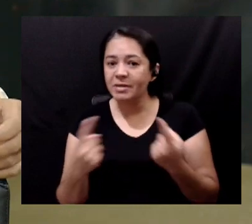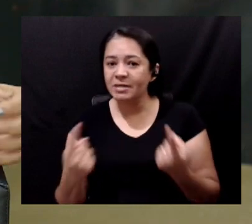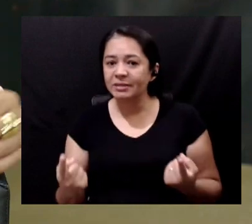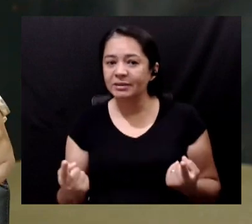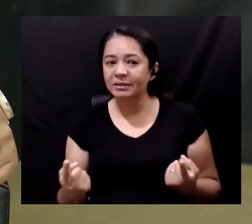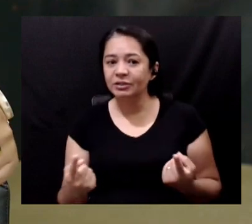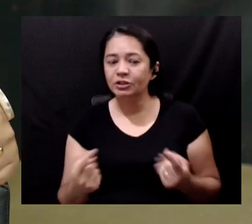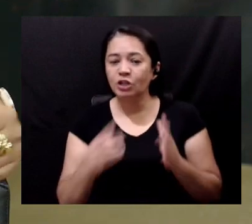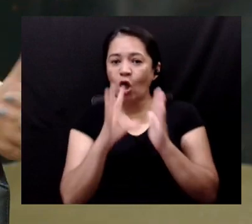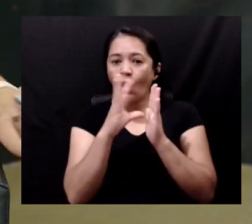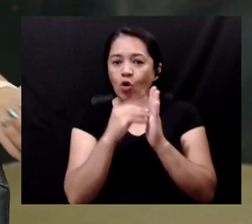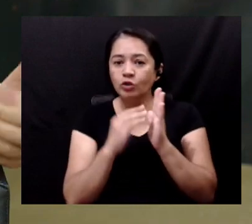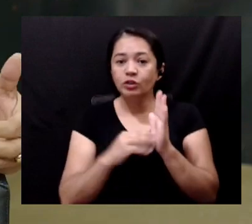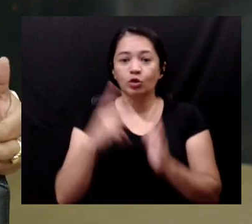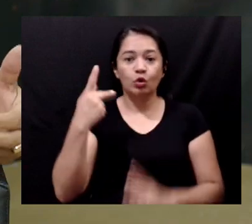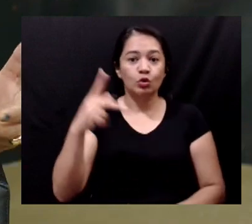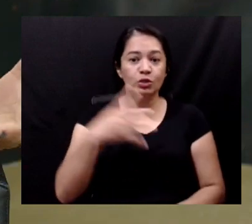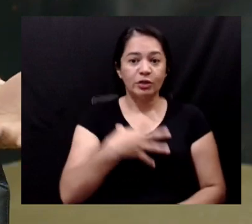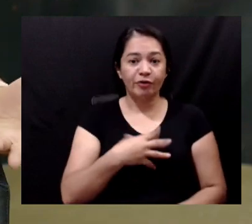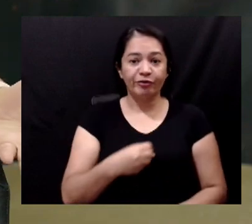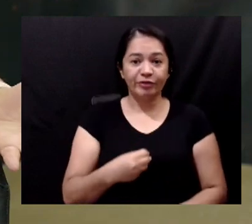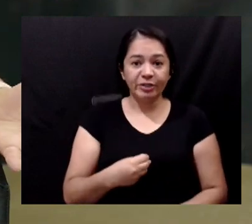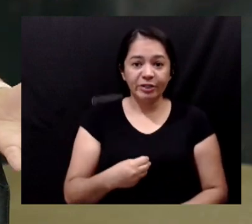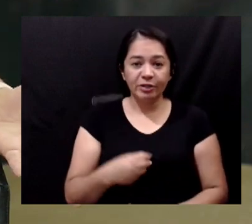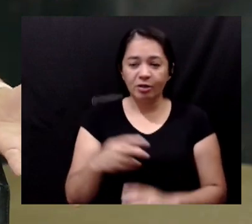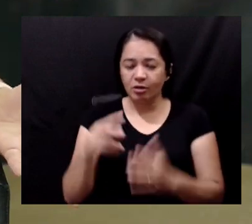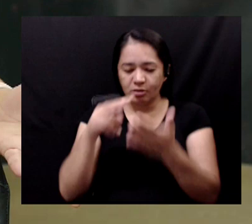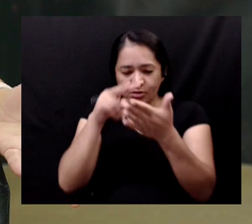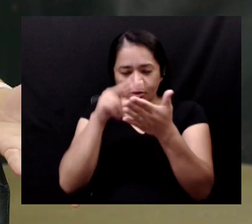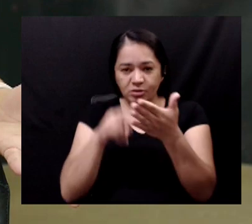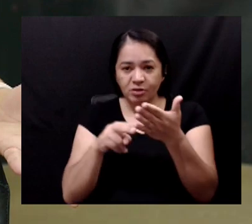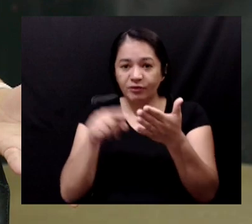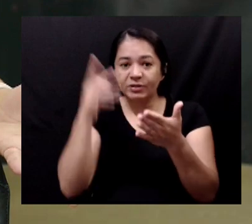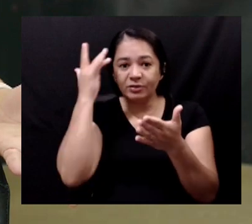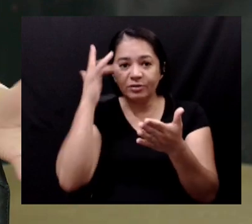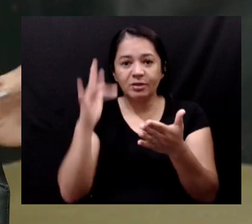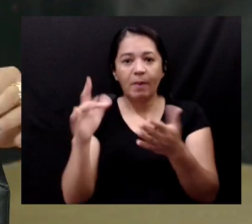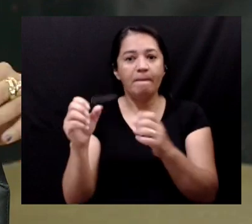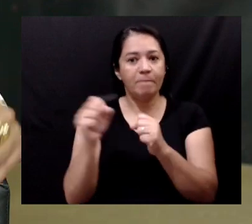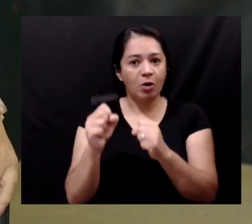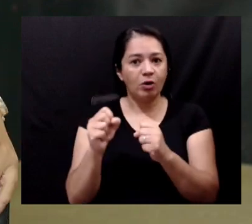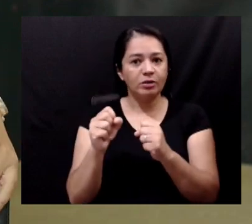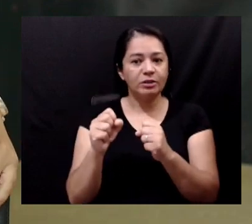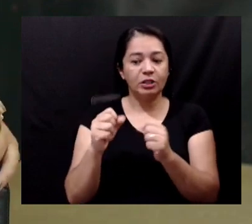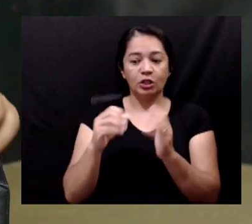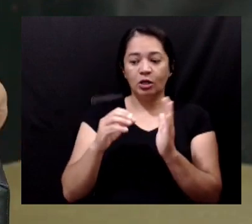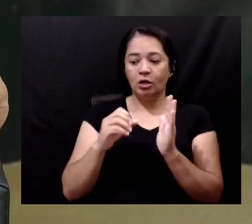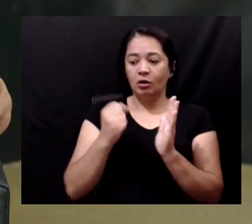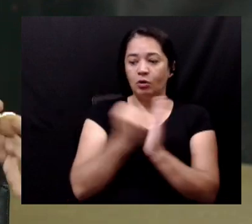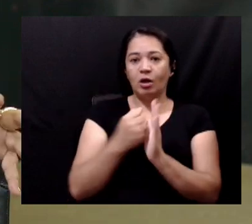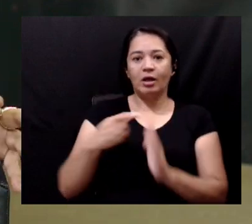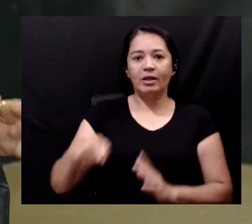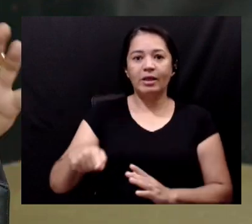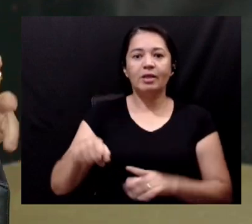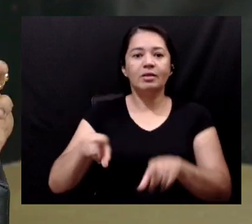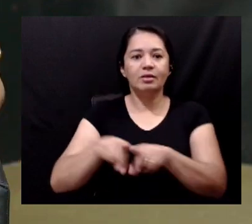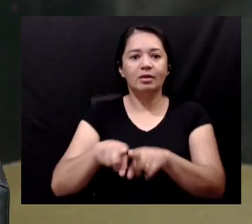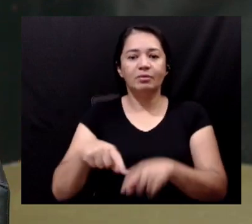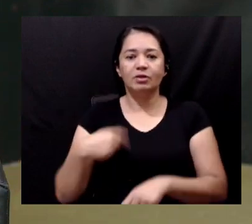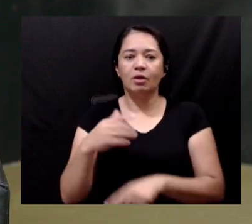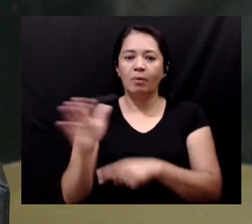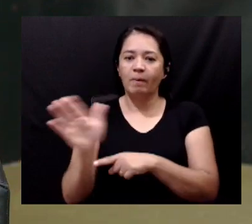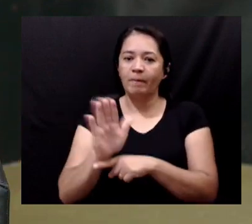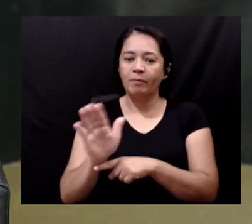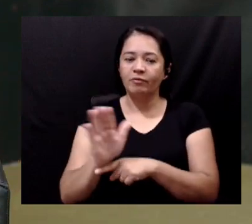filho está vendo sem a sua permissão, sem você saber, pode ser que esteja chocando ele também. Então, a gente vai exibir um vídeo, ele é rapidinho, então eu peço